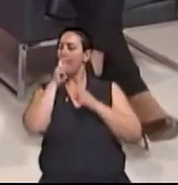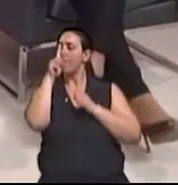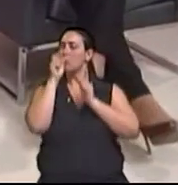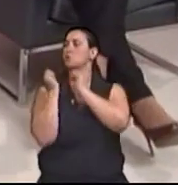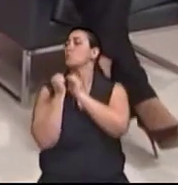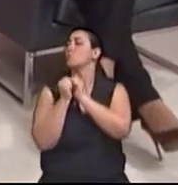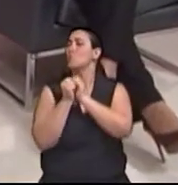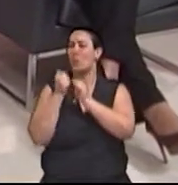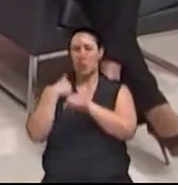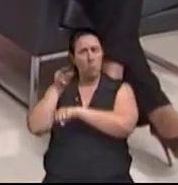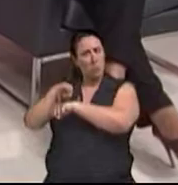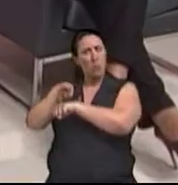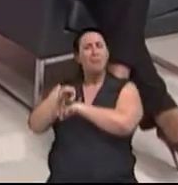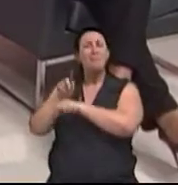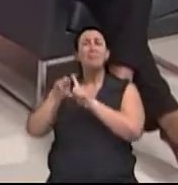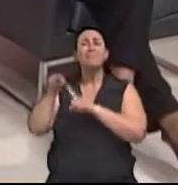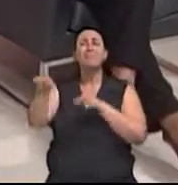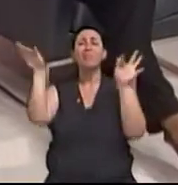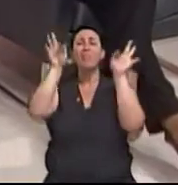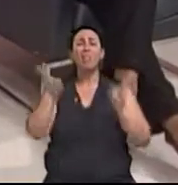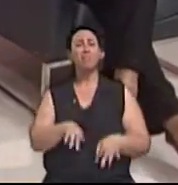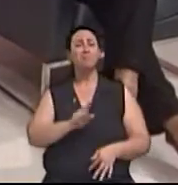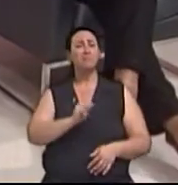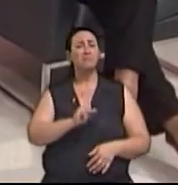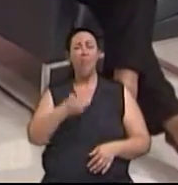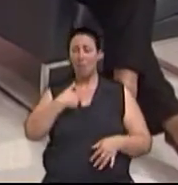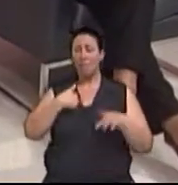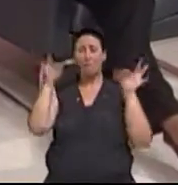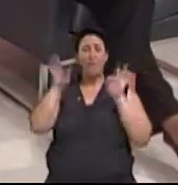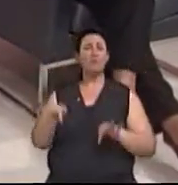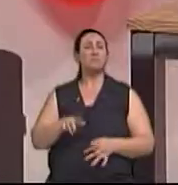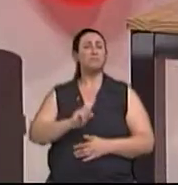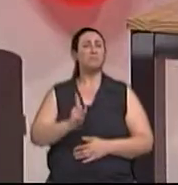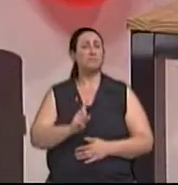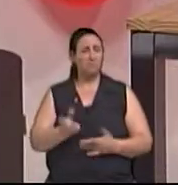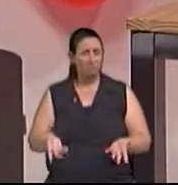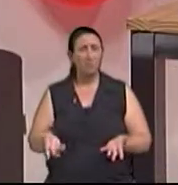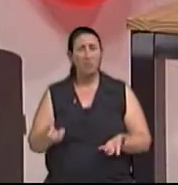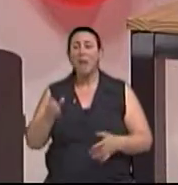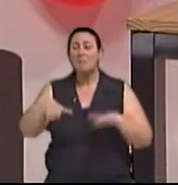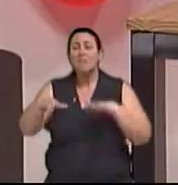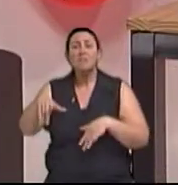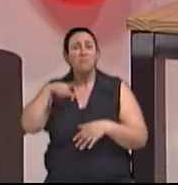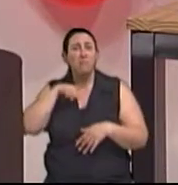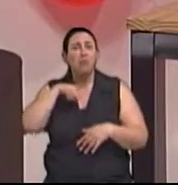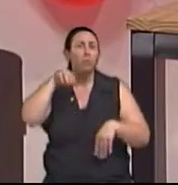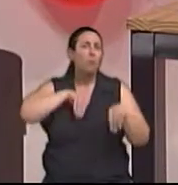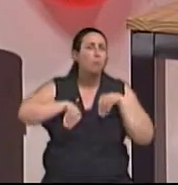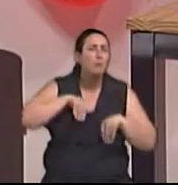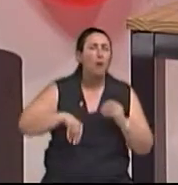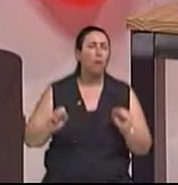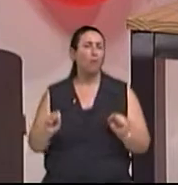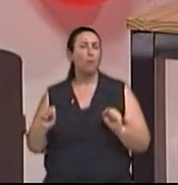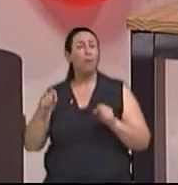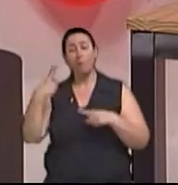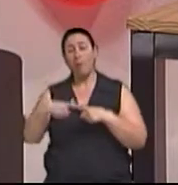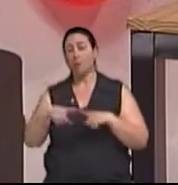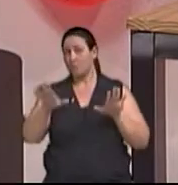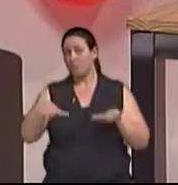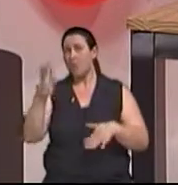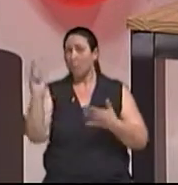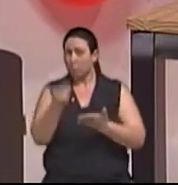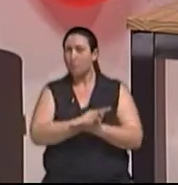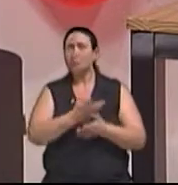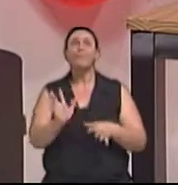de maneira não feliz sozinho às vezes até desencadeando uma depressão que muitas vezes acontece